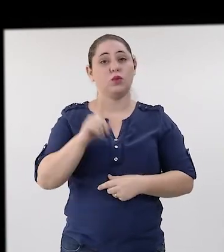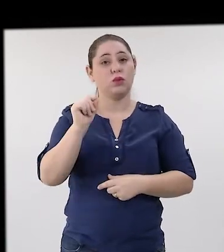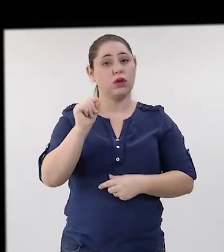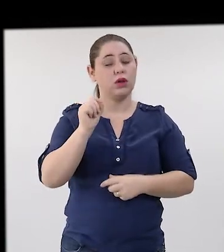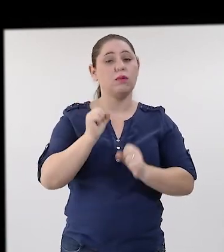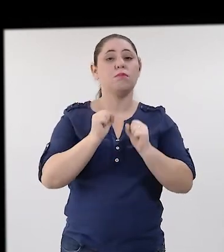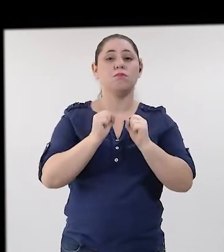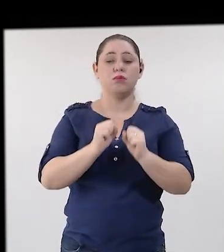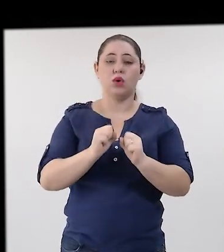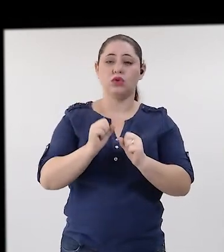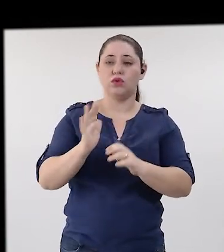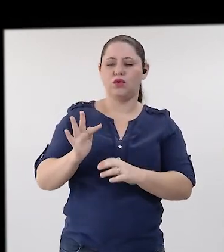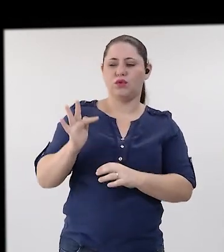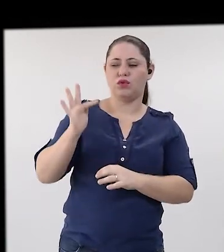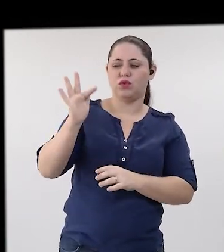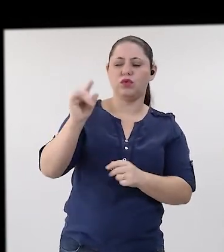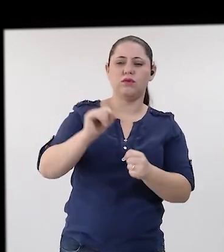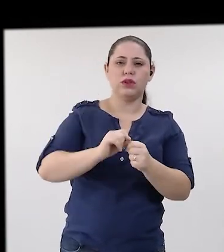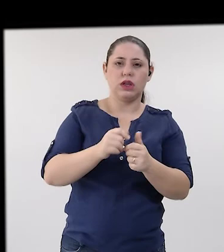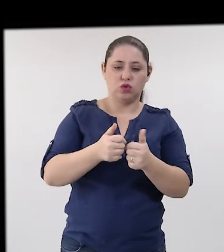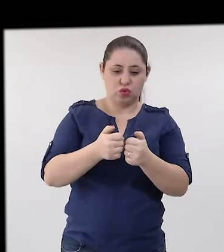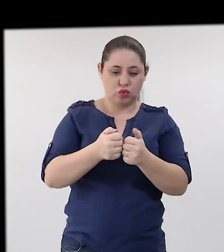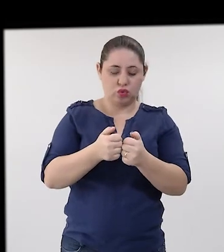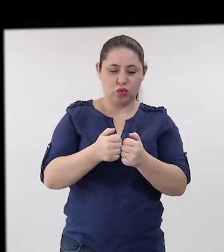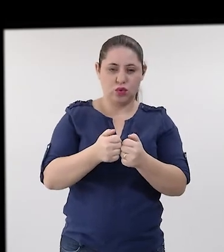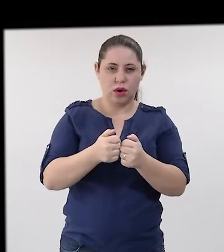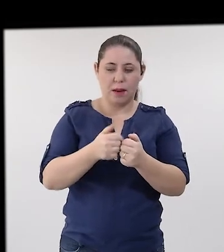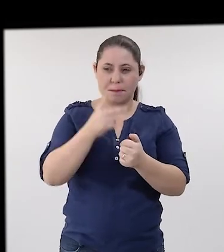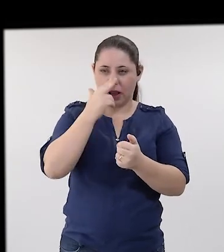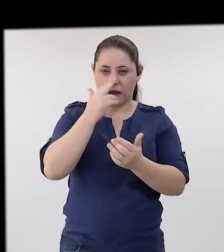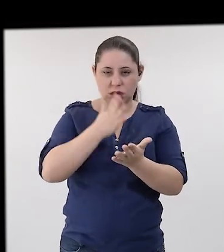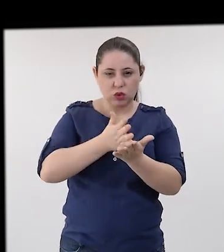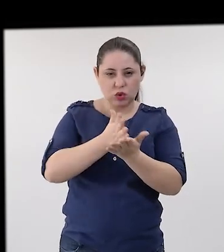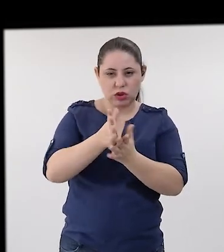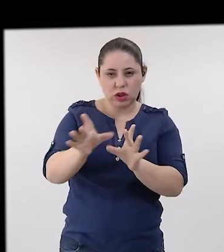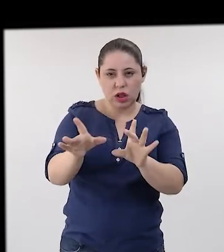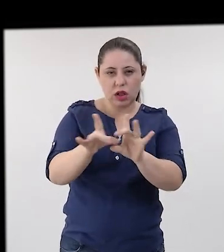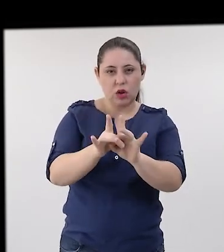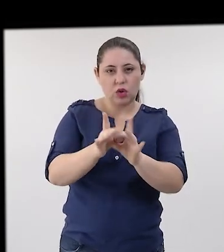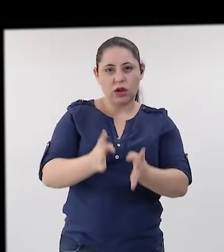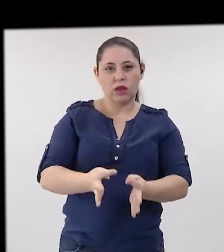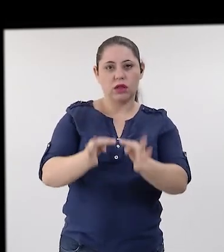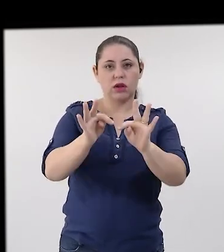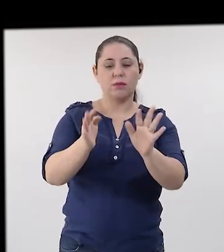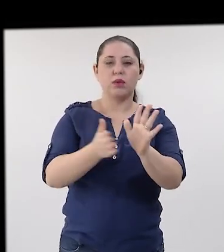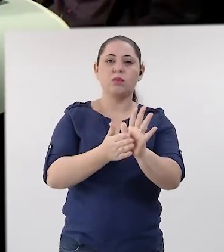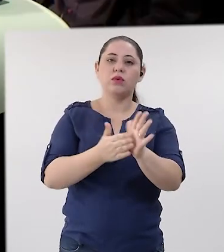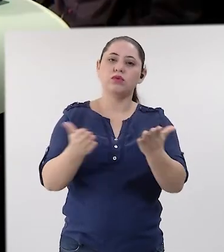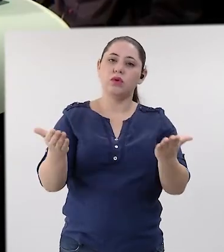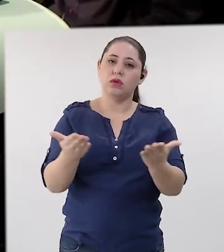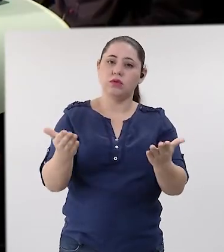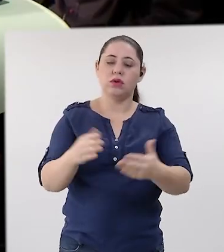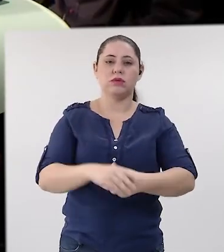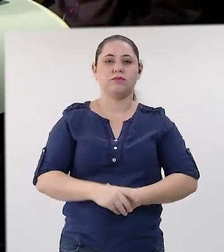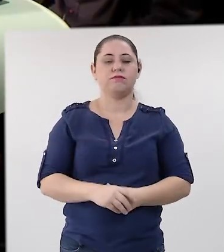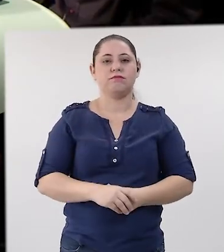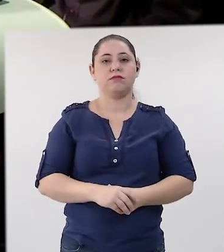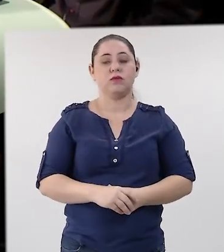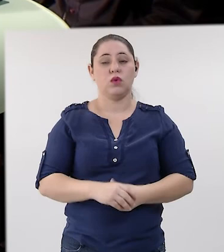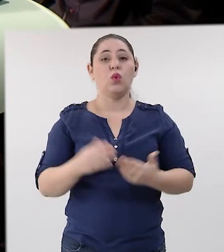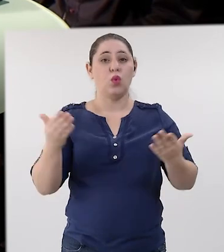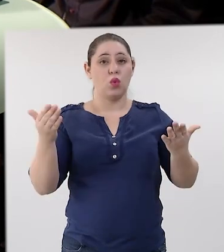o que pode ser produzido no futuro está muito alinhado ao que a tecnologia está propondo no momento.